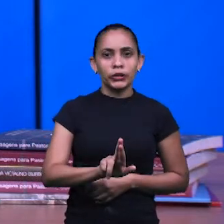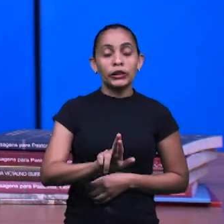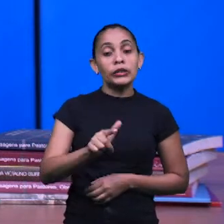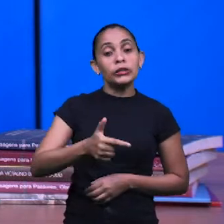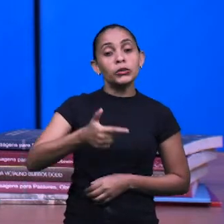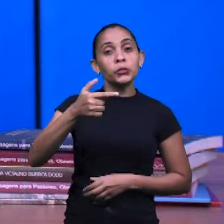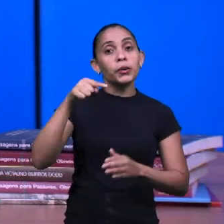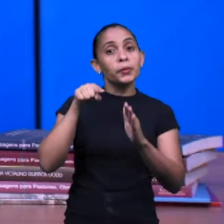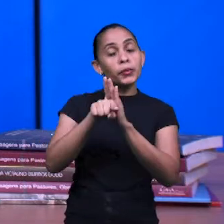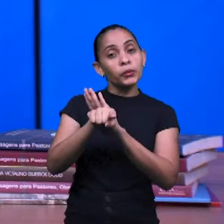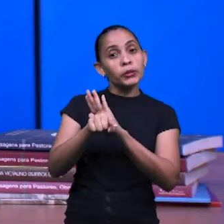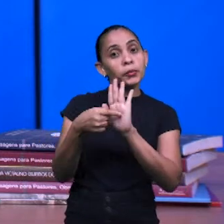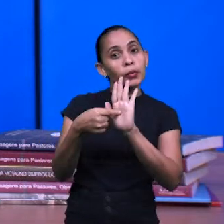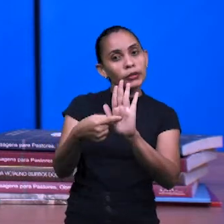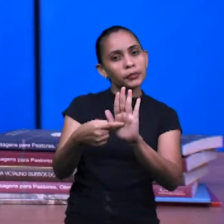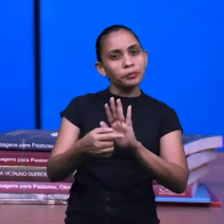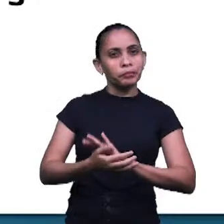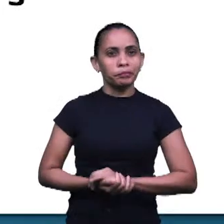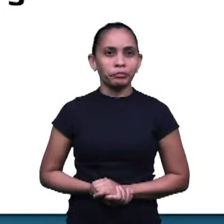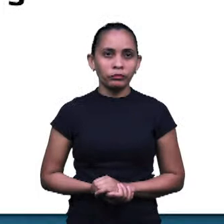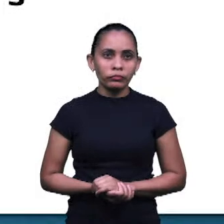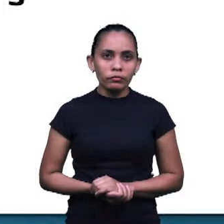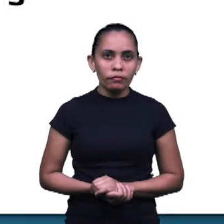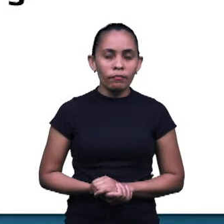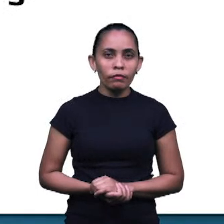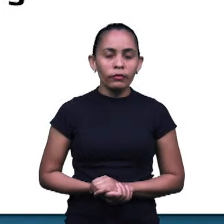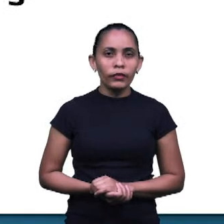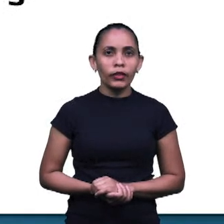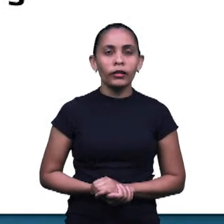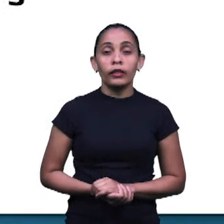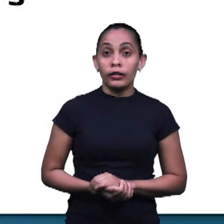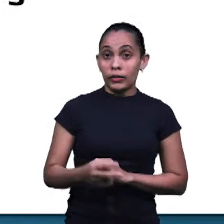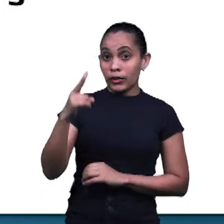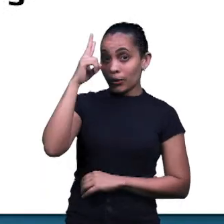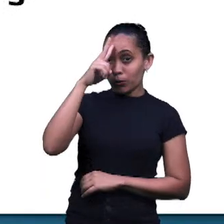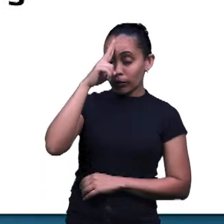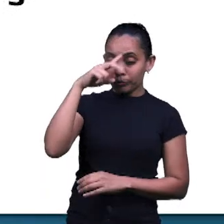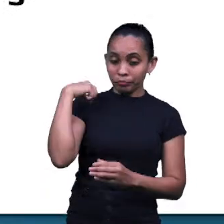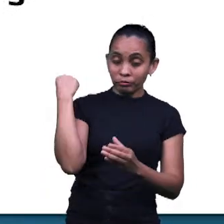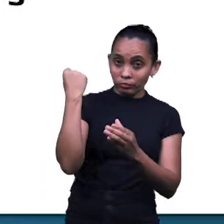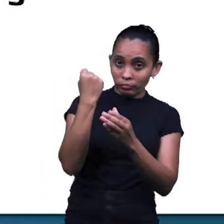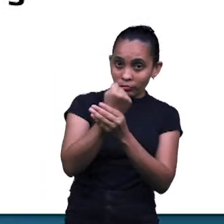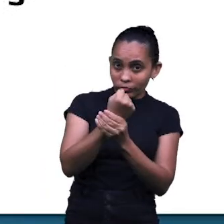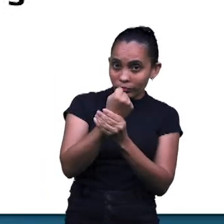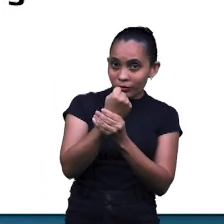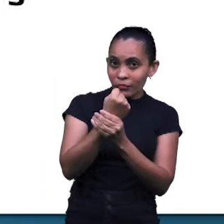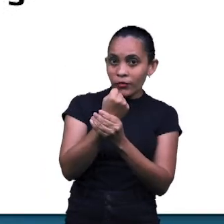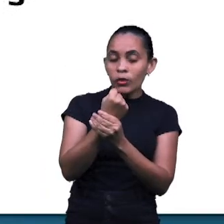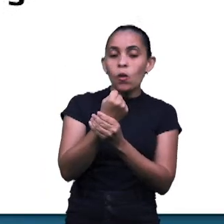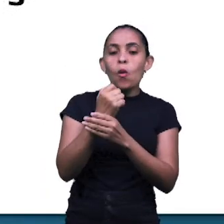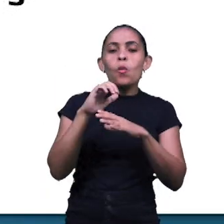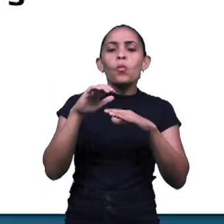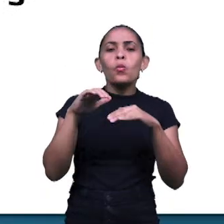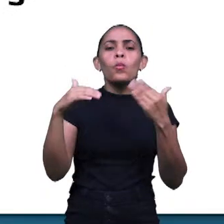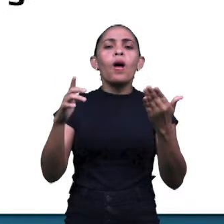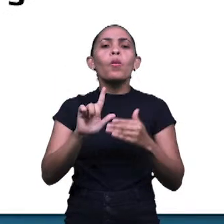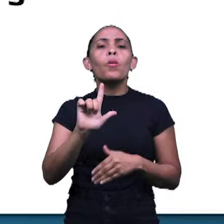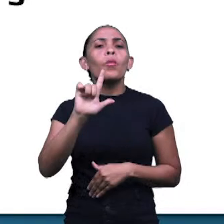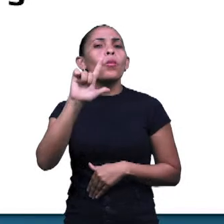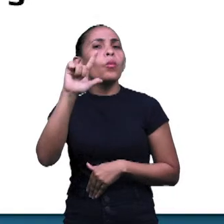segunda pergunta, ela diz o seguinte, diz assim: além da história de Abraão, que outro assunto